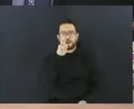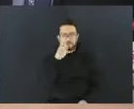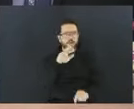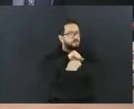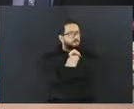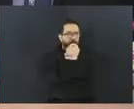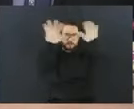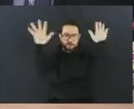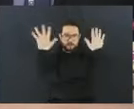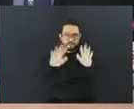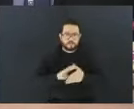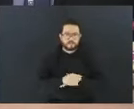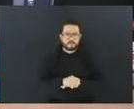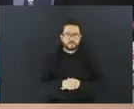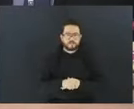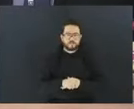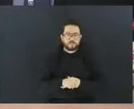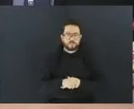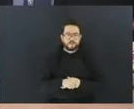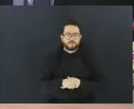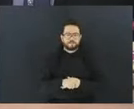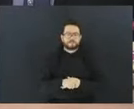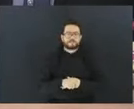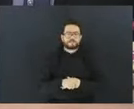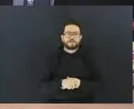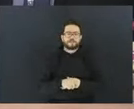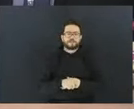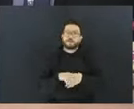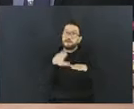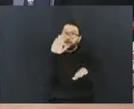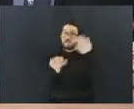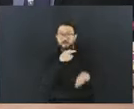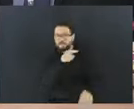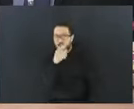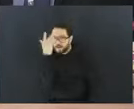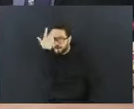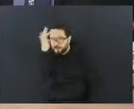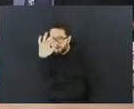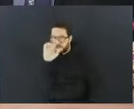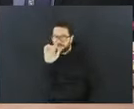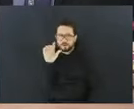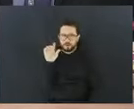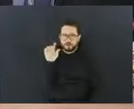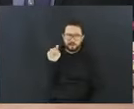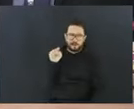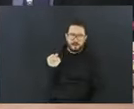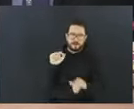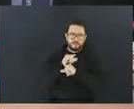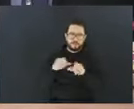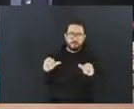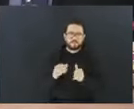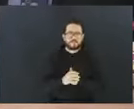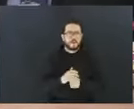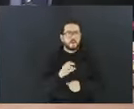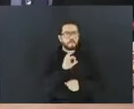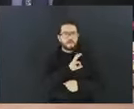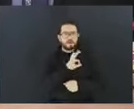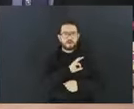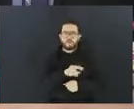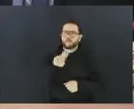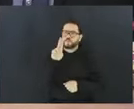disso. Então, sobre a letalidade, os nossos policiais, eles não se omitem, eles